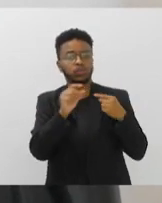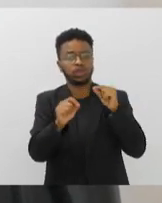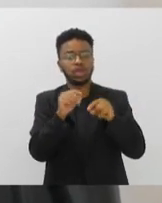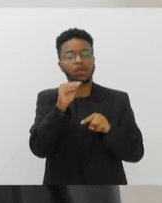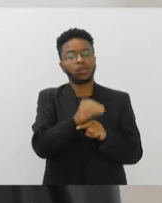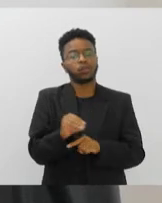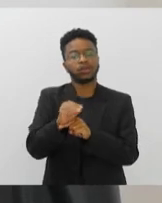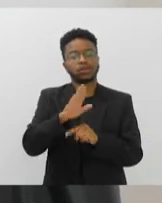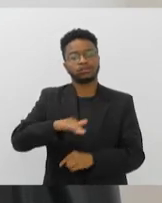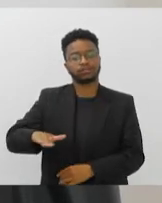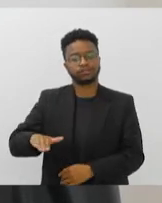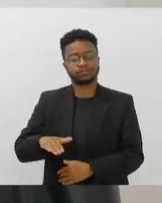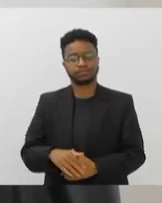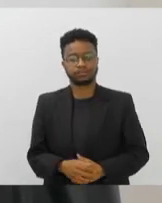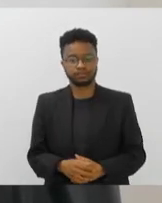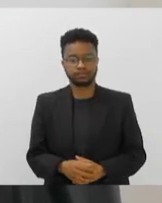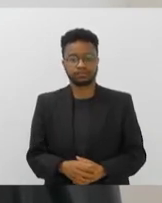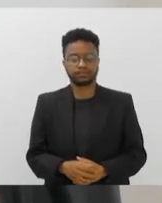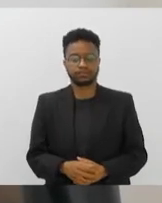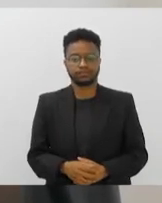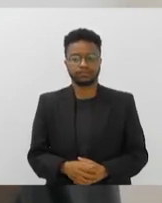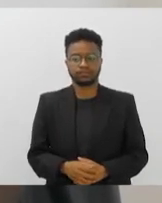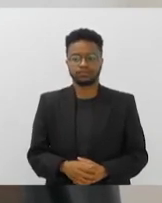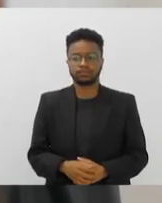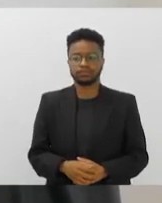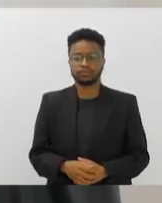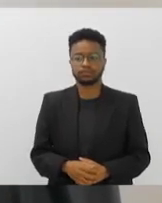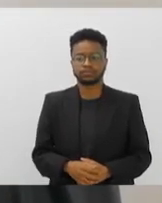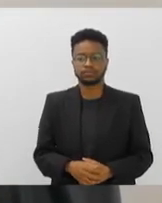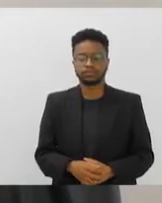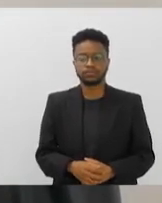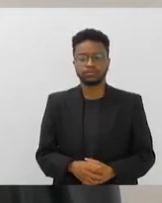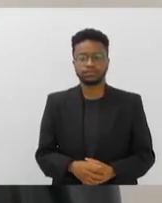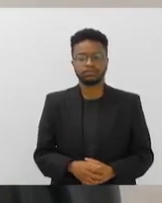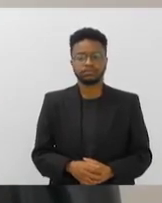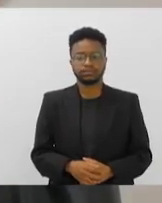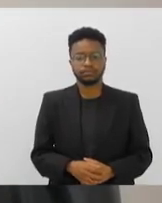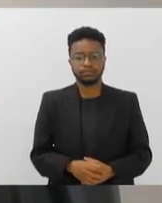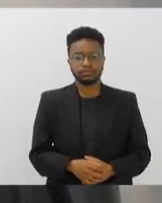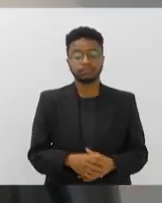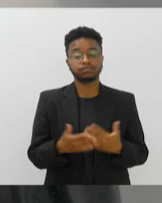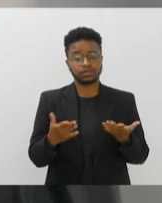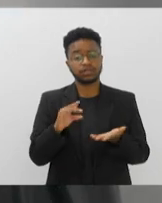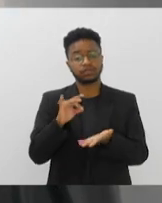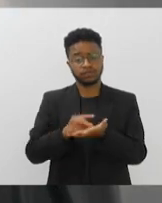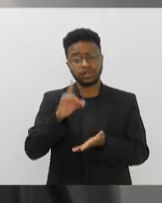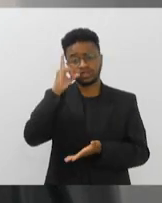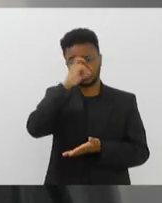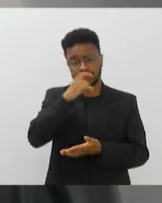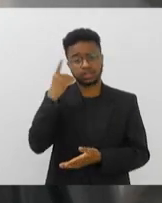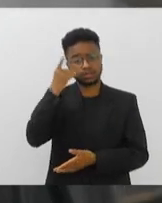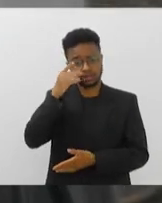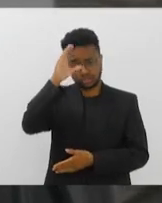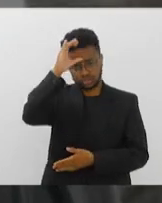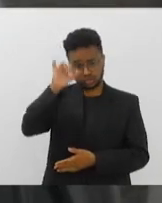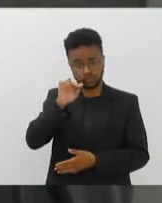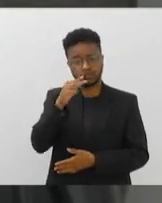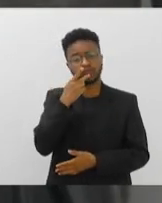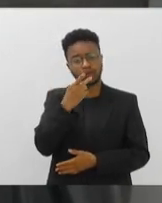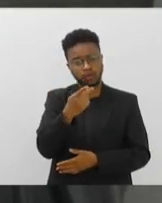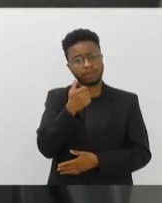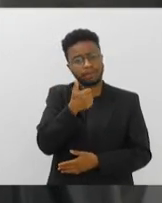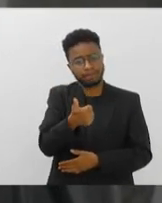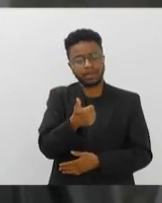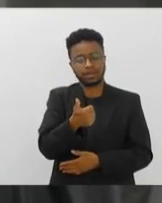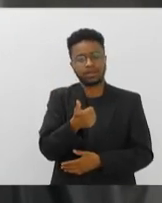daquela criança e é como é difícil a deputada deju falou muito bem como é difícil